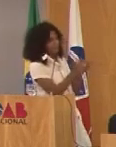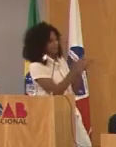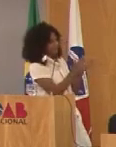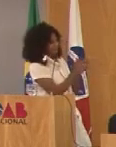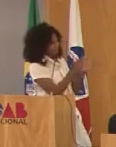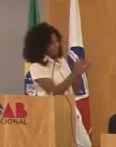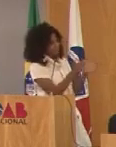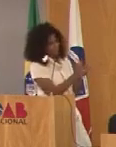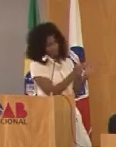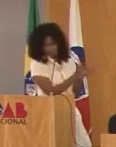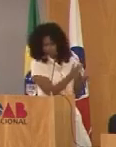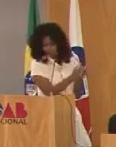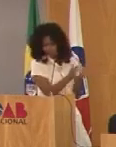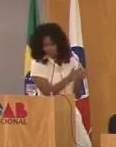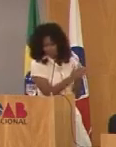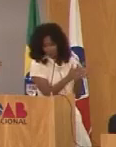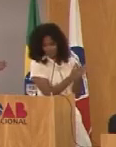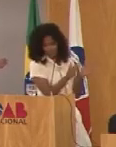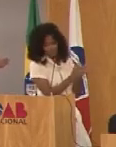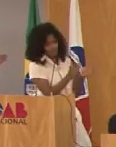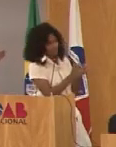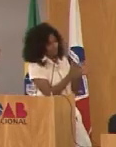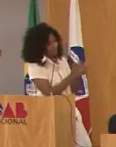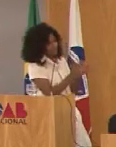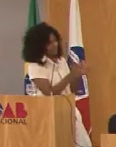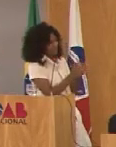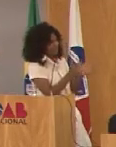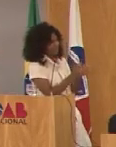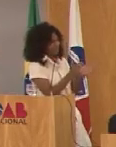todos. Estejamos juntos.